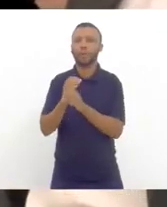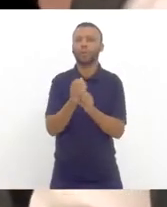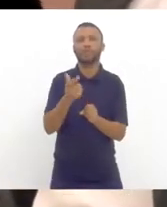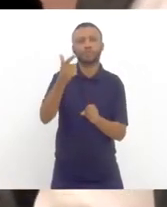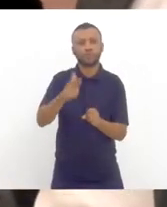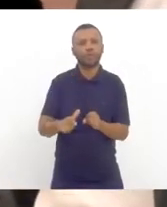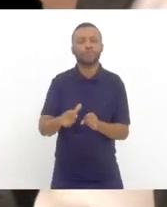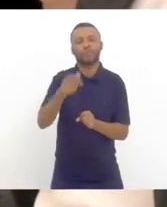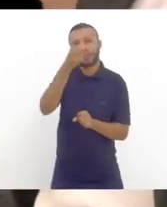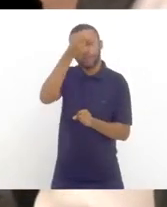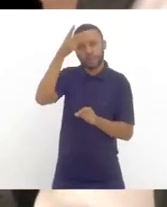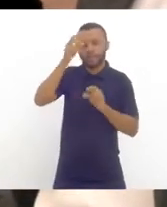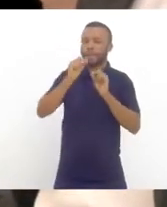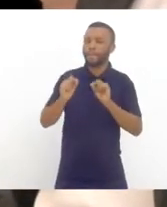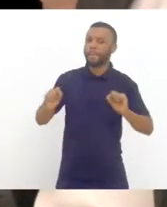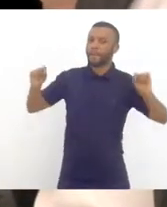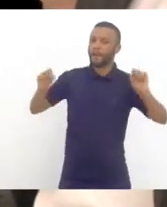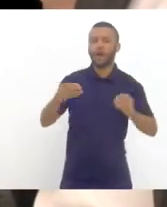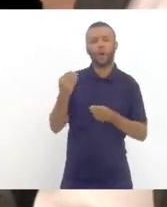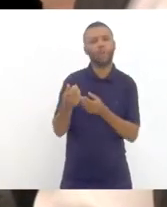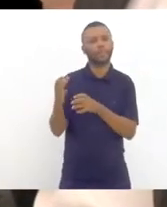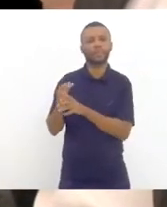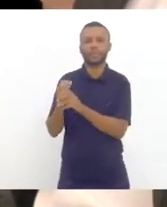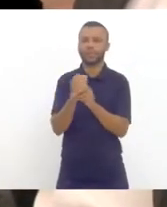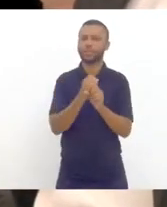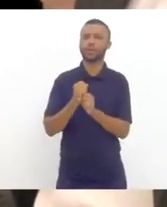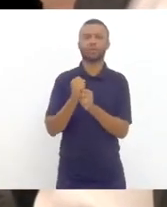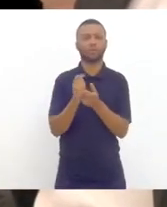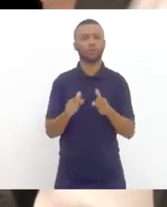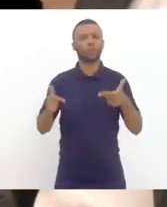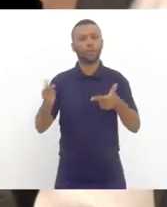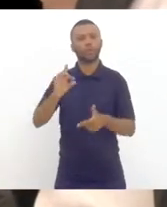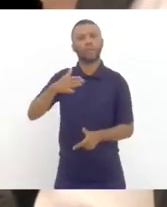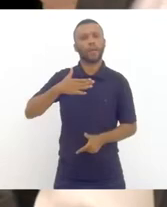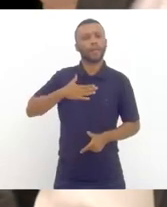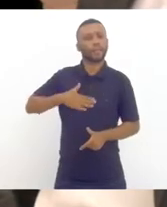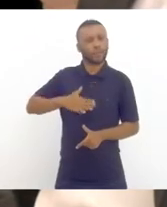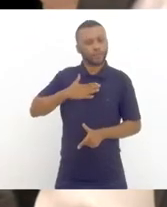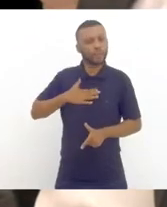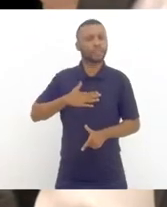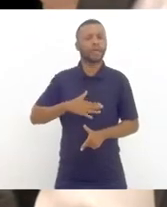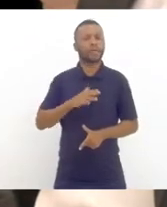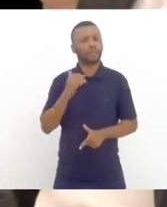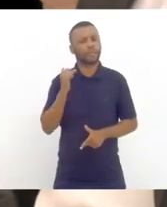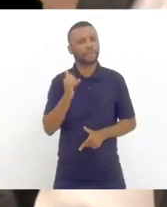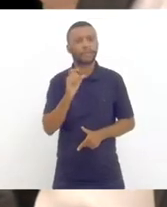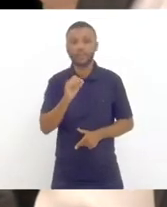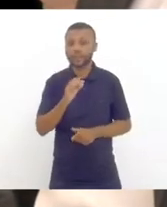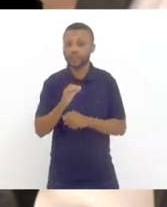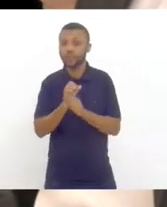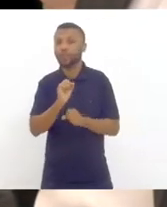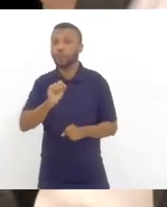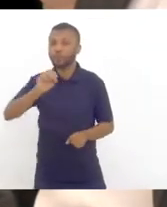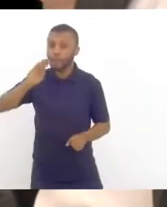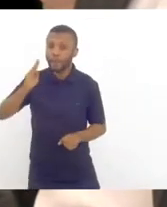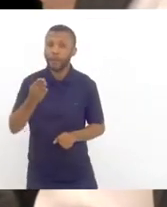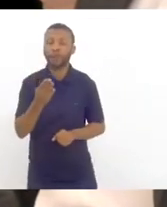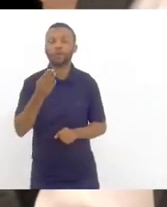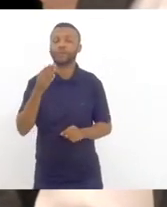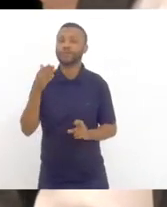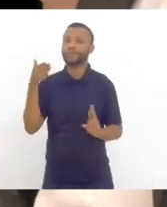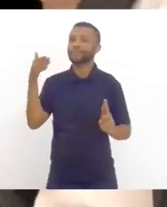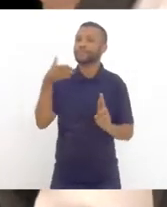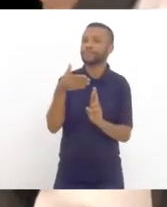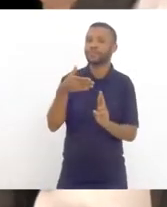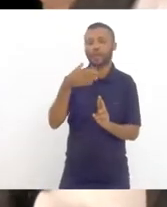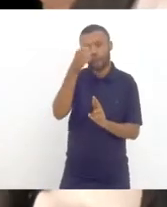Como é que esse cálculo é feito? E aí, só para tranquilizar que os 8 bilhões são devidos ao município do Rio de Janeiro,